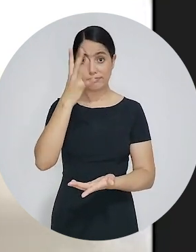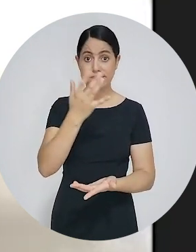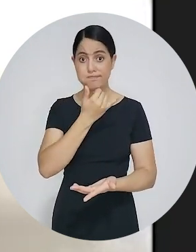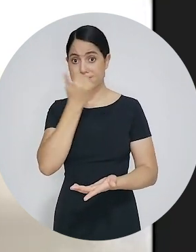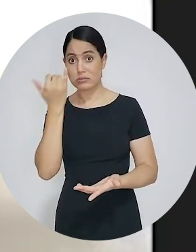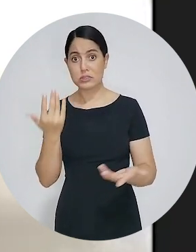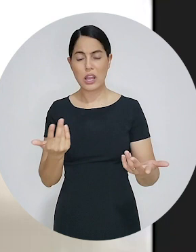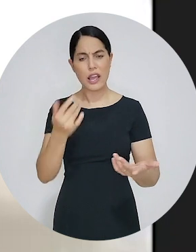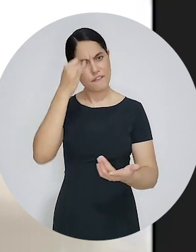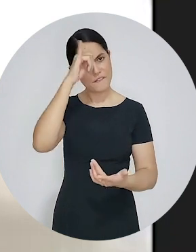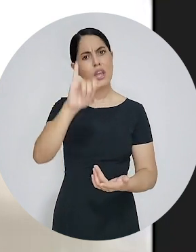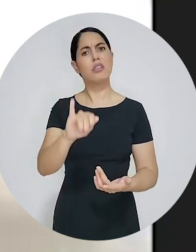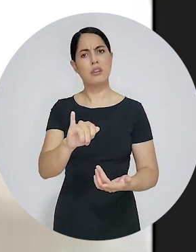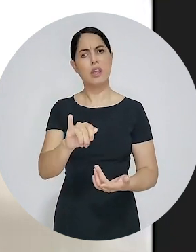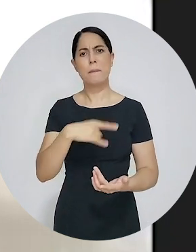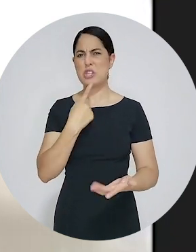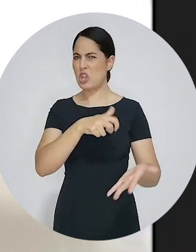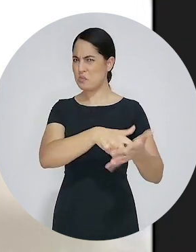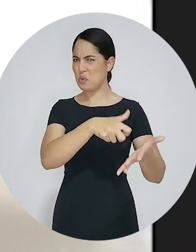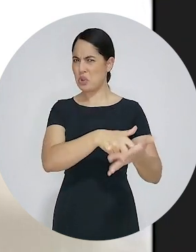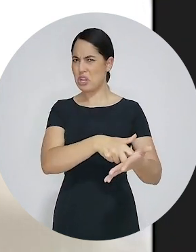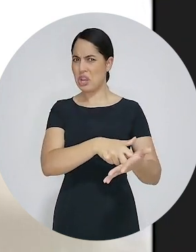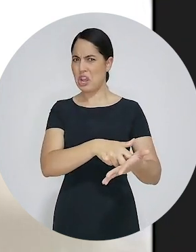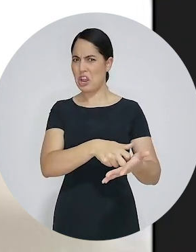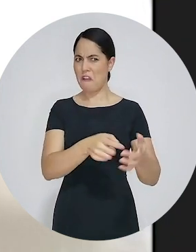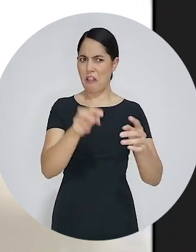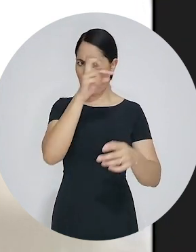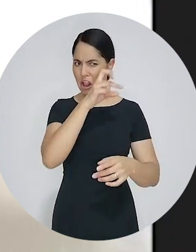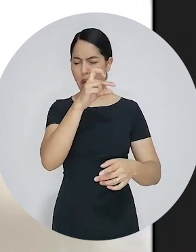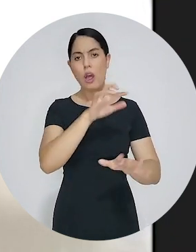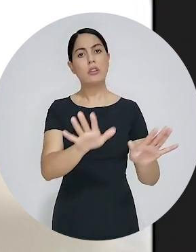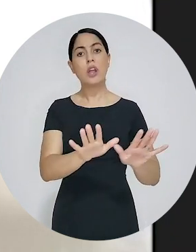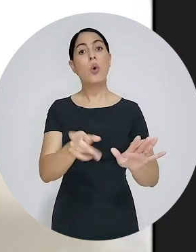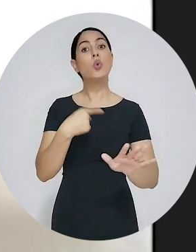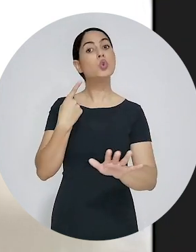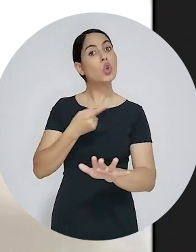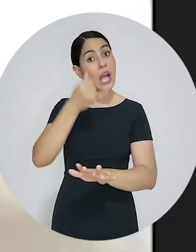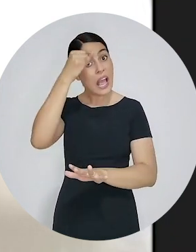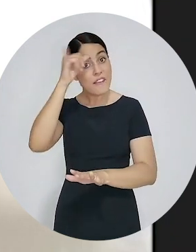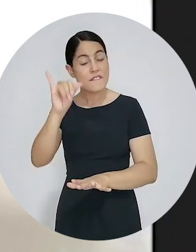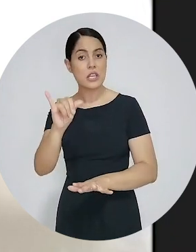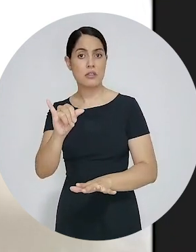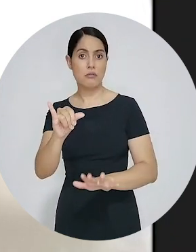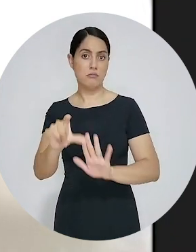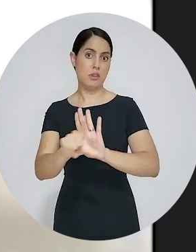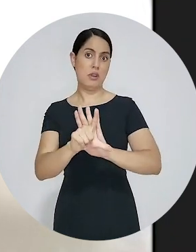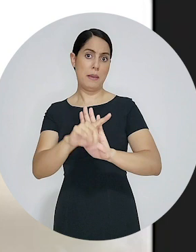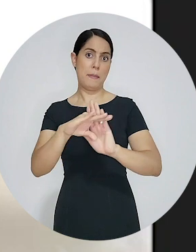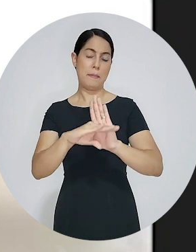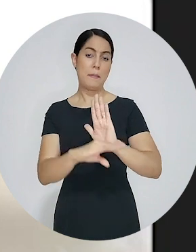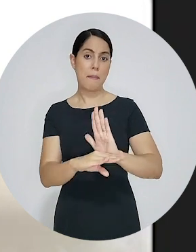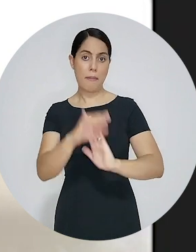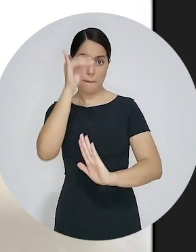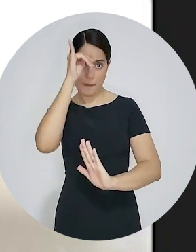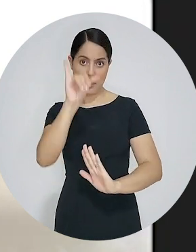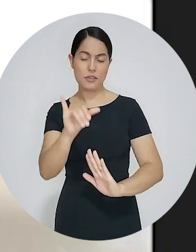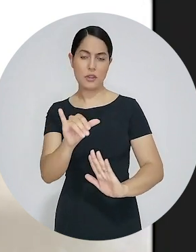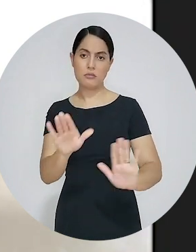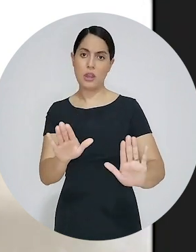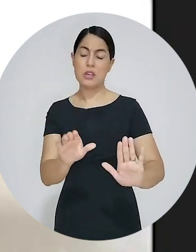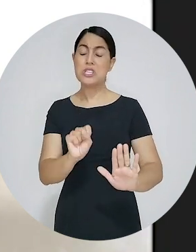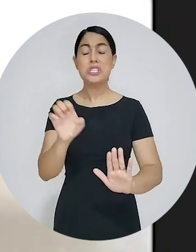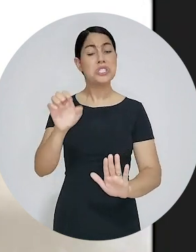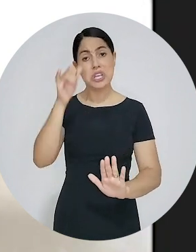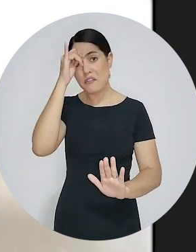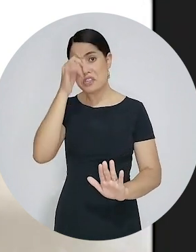A gente não pune, a gente não fiscaliza, a gente evita. Obviamente que nem tudo é passível de prevenção, e o que não é passível de prevenção deve ser